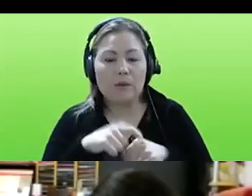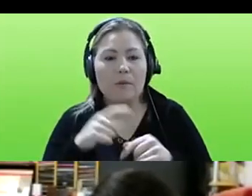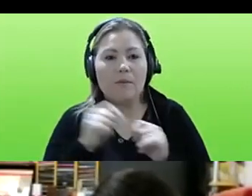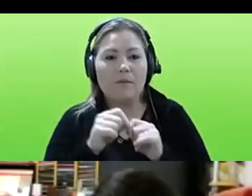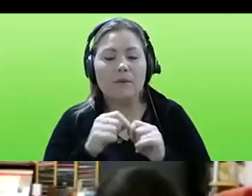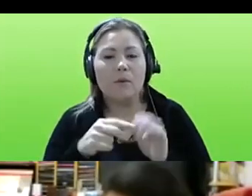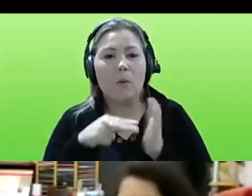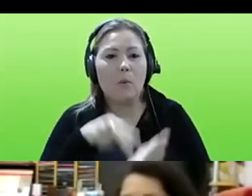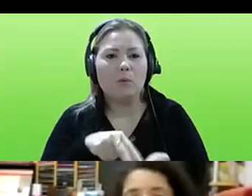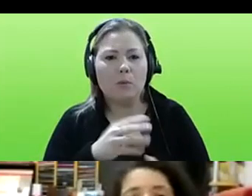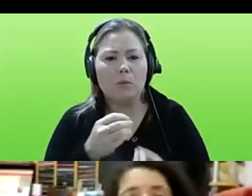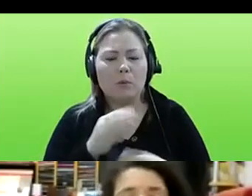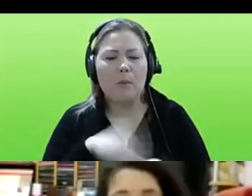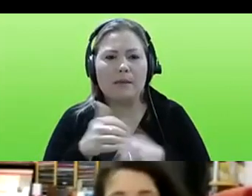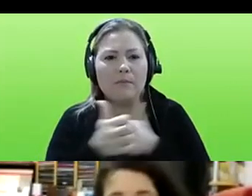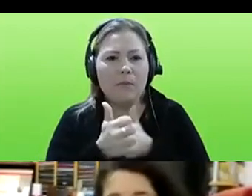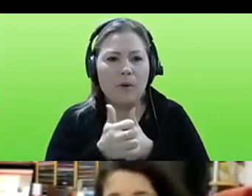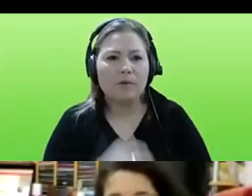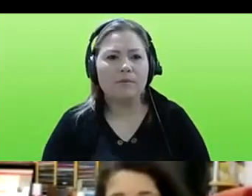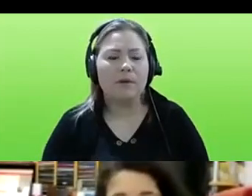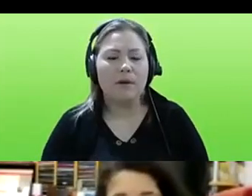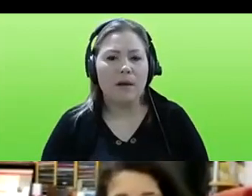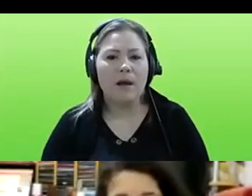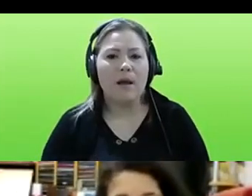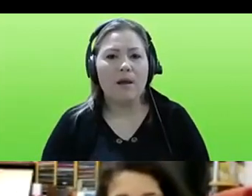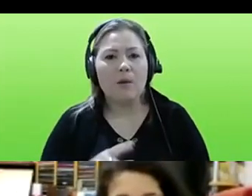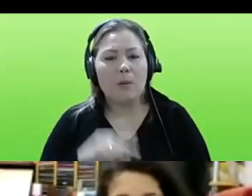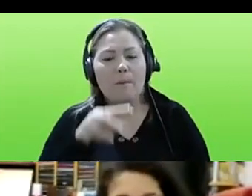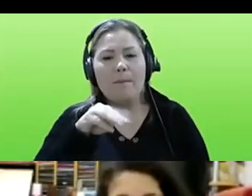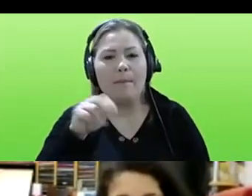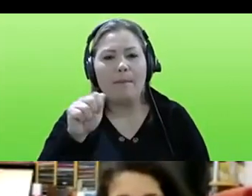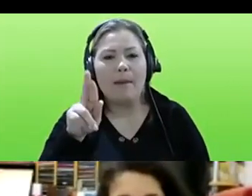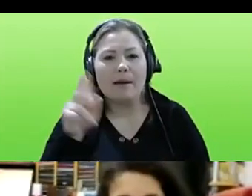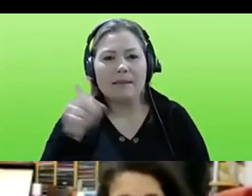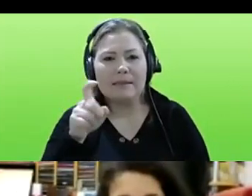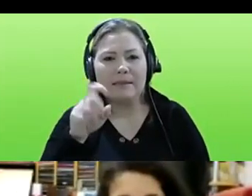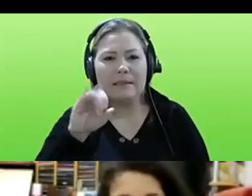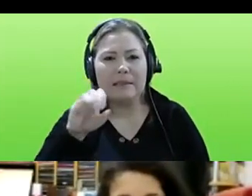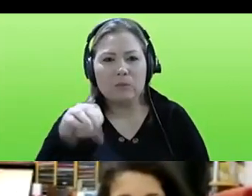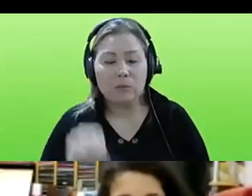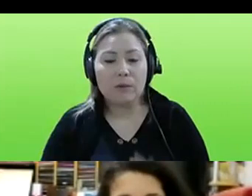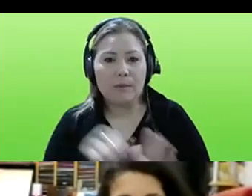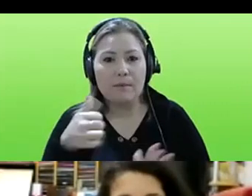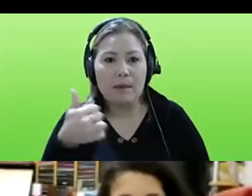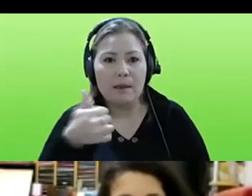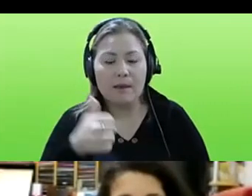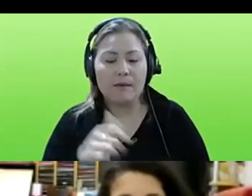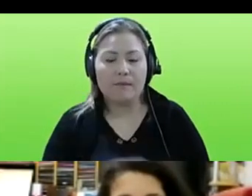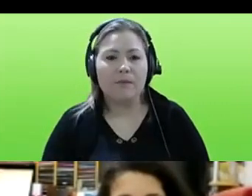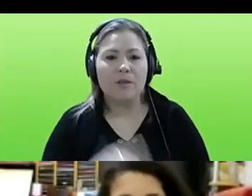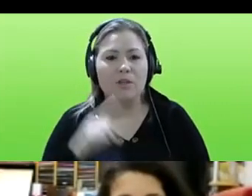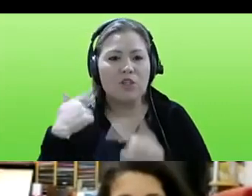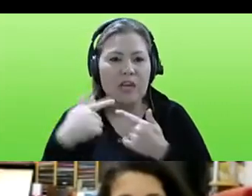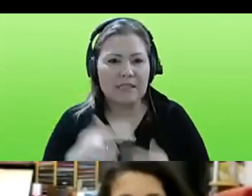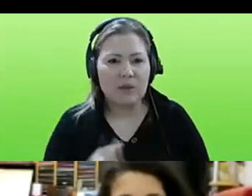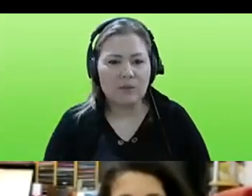posicionamentos muito mais próximos do marxismo ainda da primeira geração da teoria crítica. Só para recapitular,